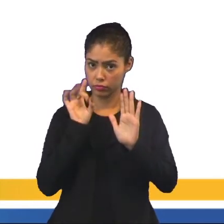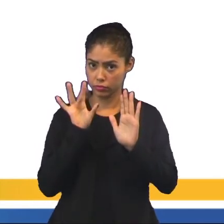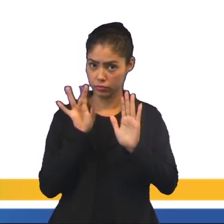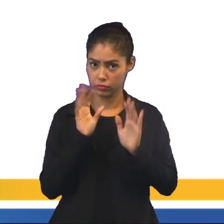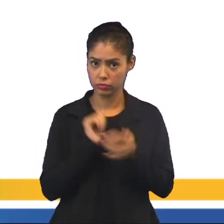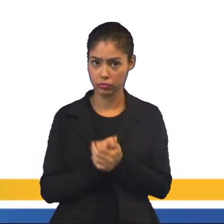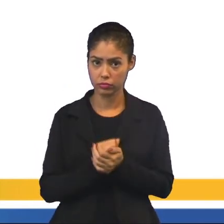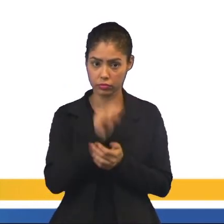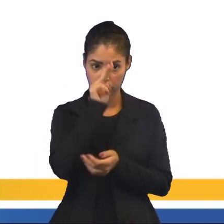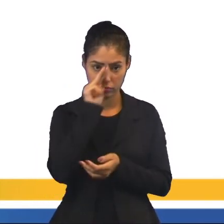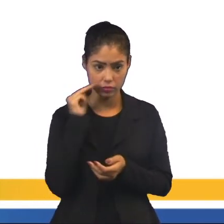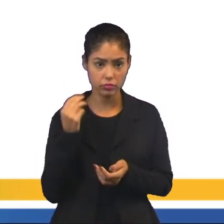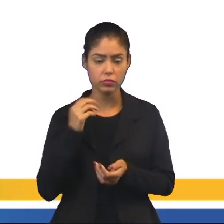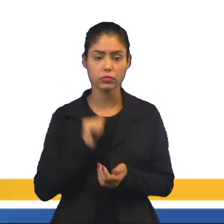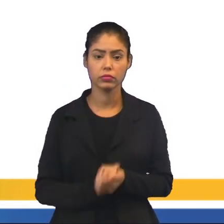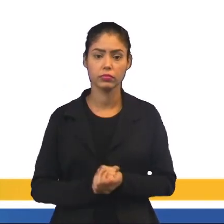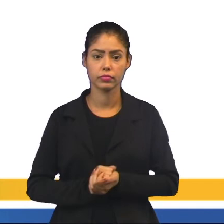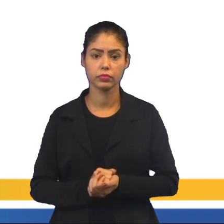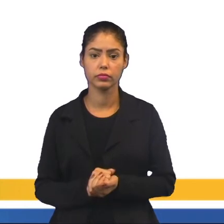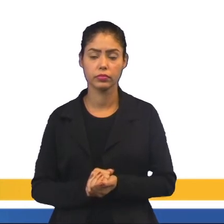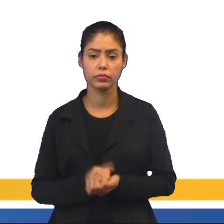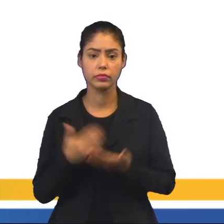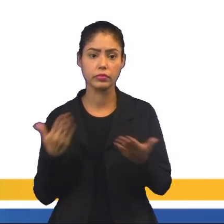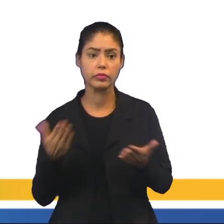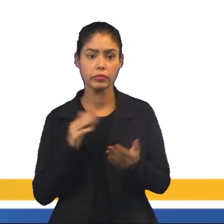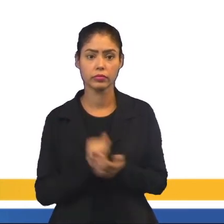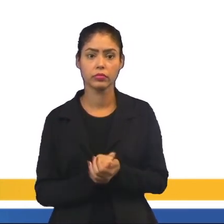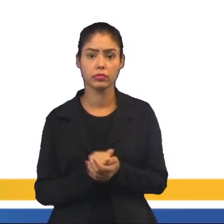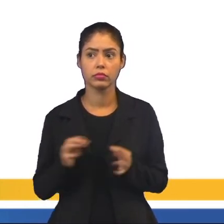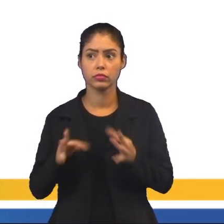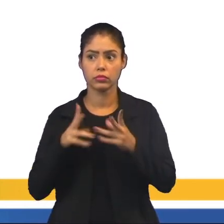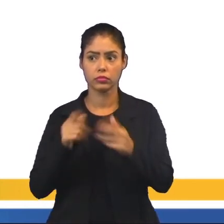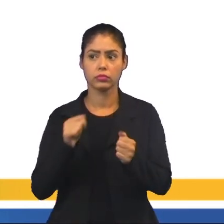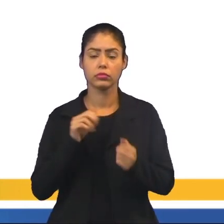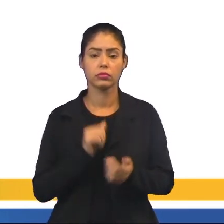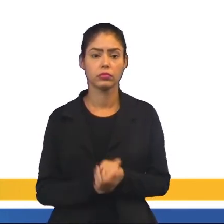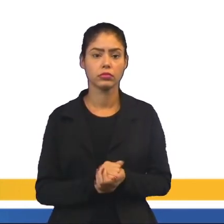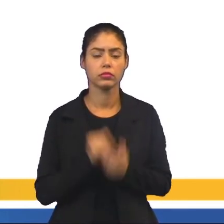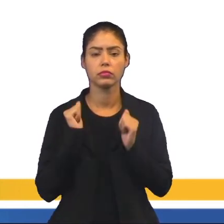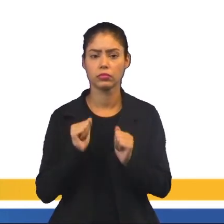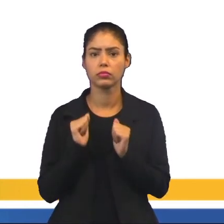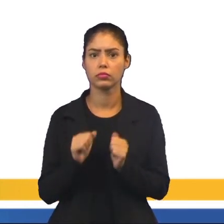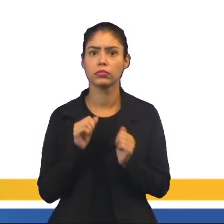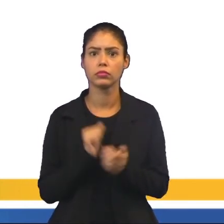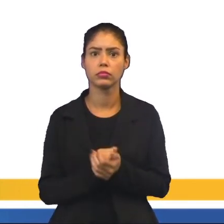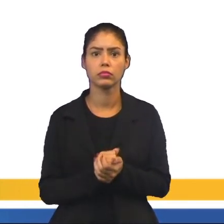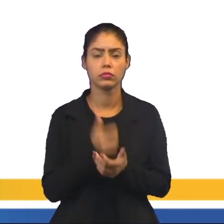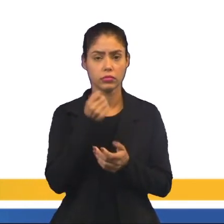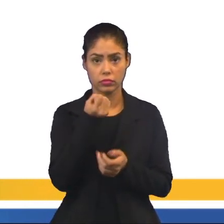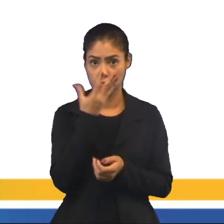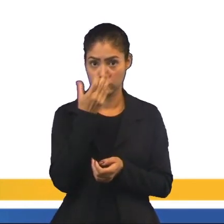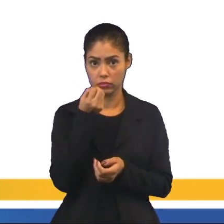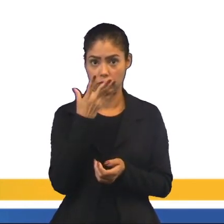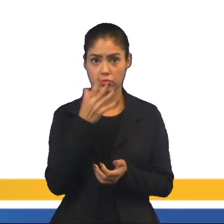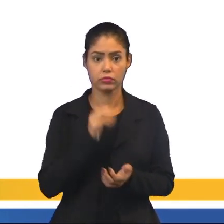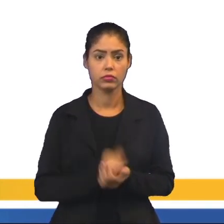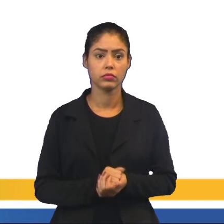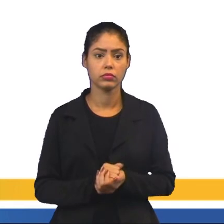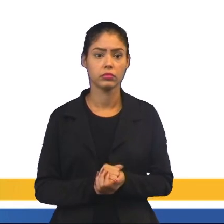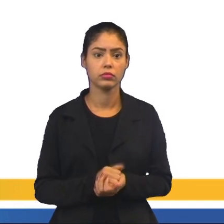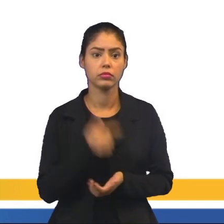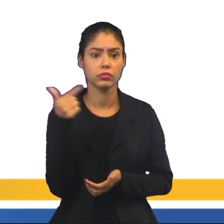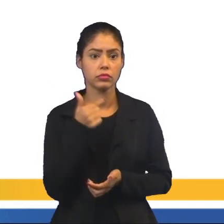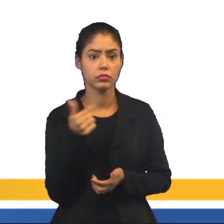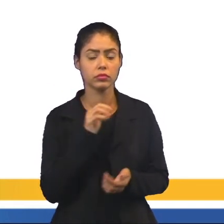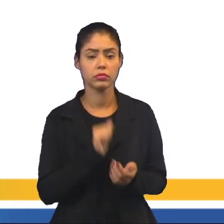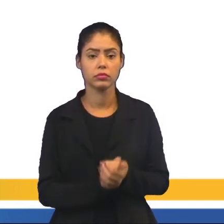fragmento da obra de Marx, tá? Não vai dar para a gente ver tudo, mas você pode estar printando, tá? Então,